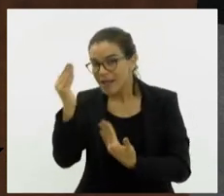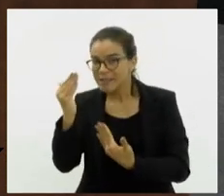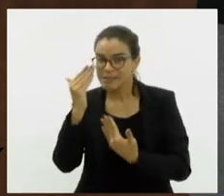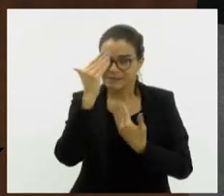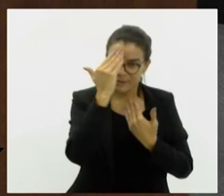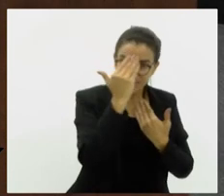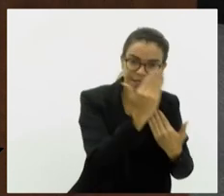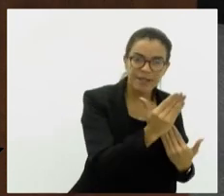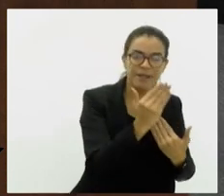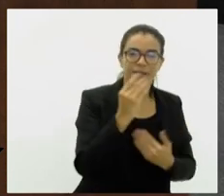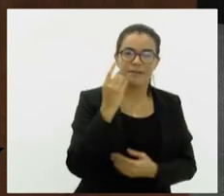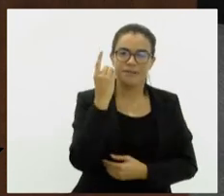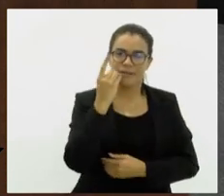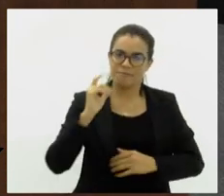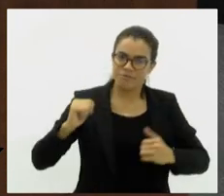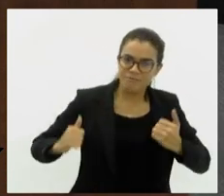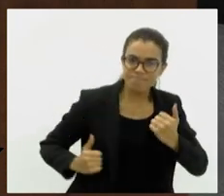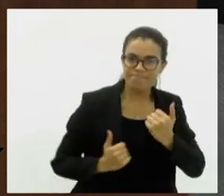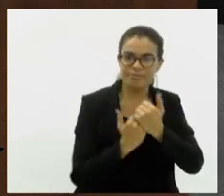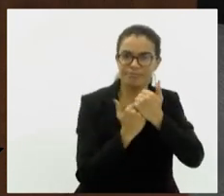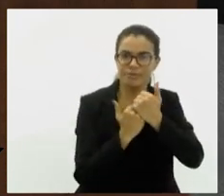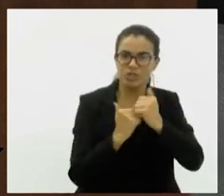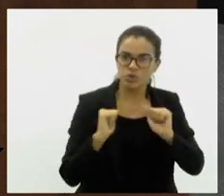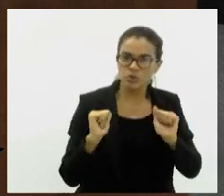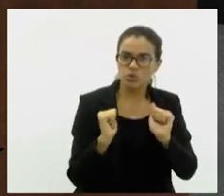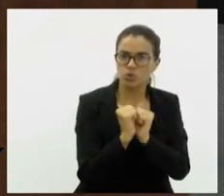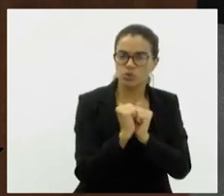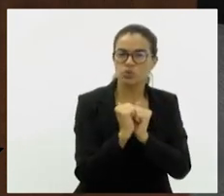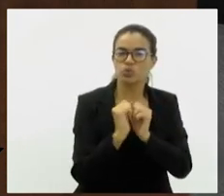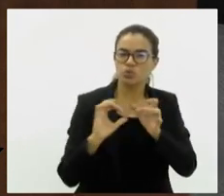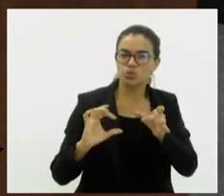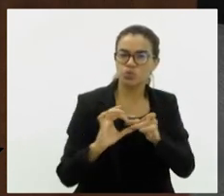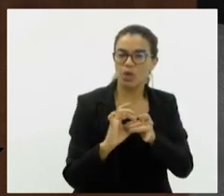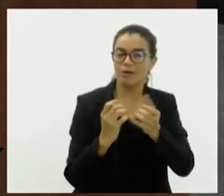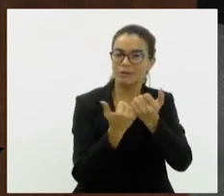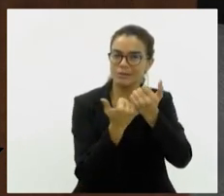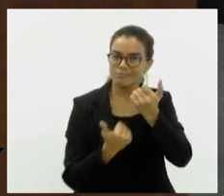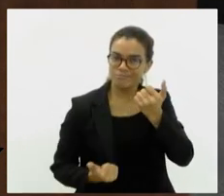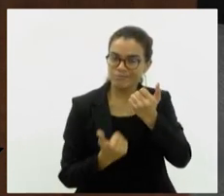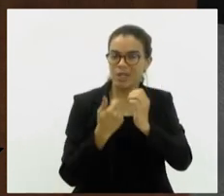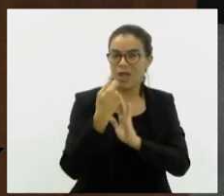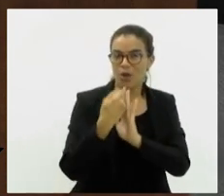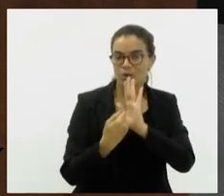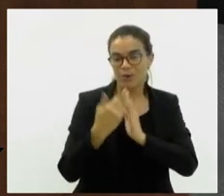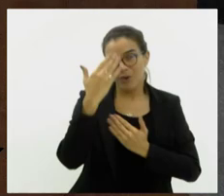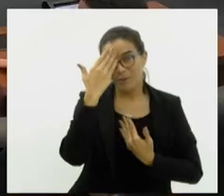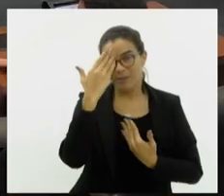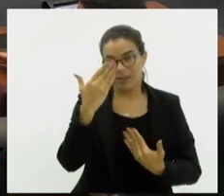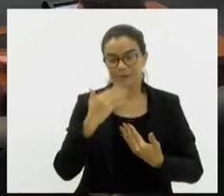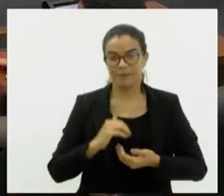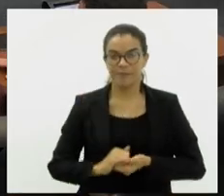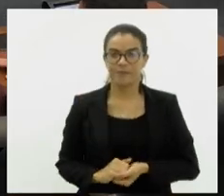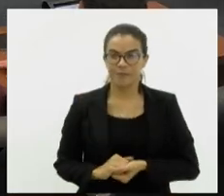deputados que, junto comigo, são coautores e também aprovaram esse projeto. Muito obrigado.